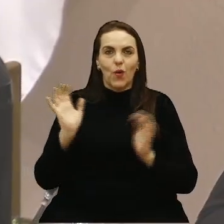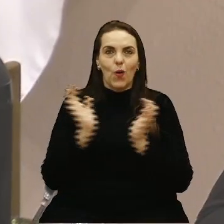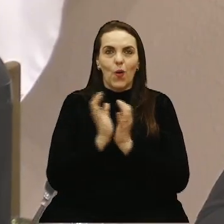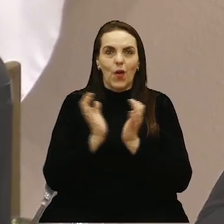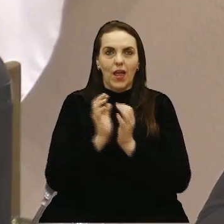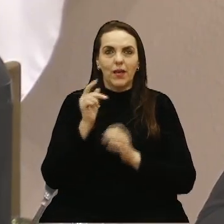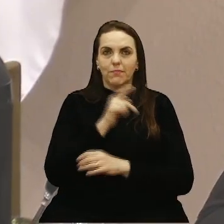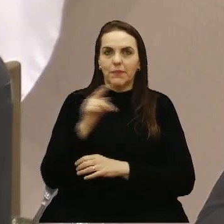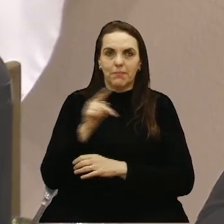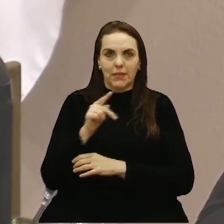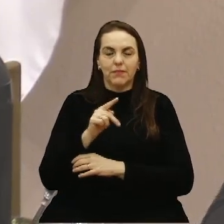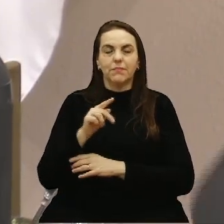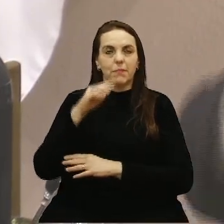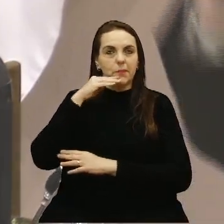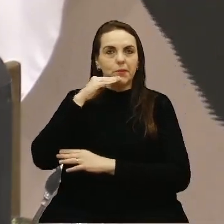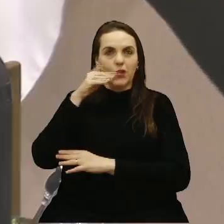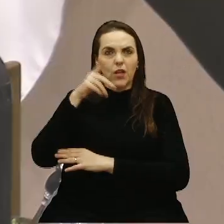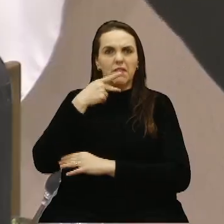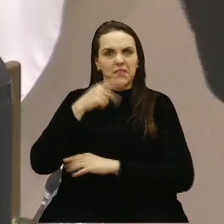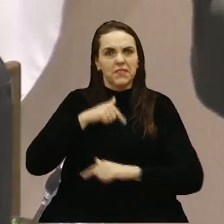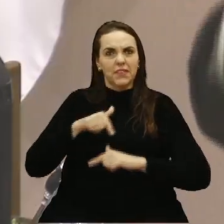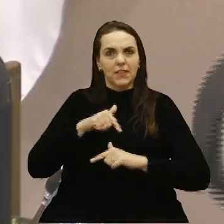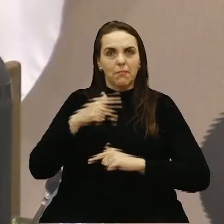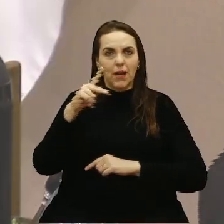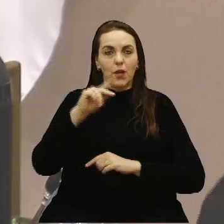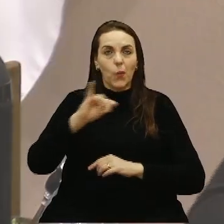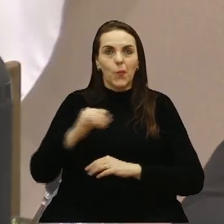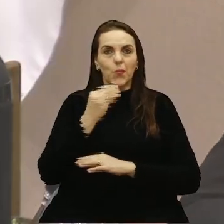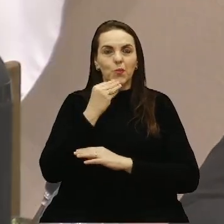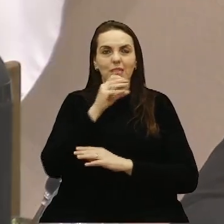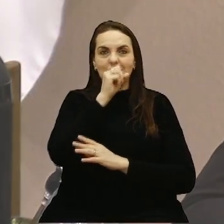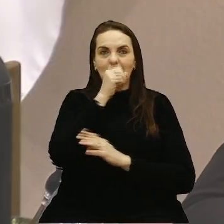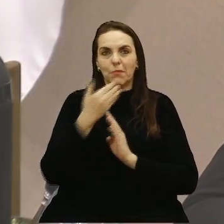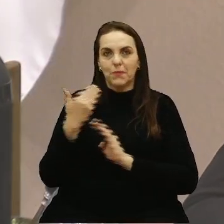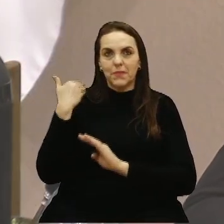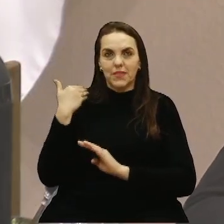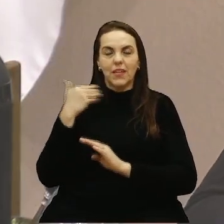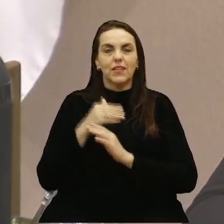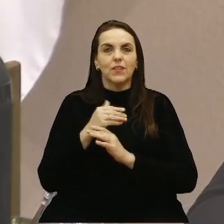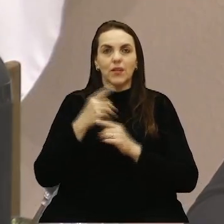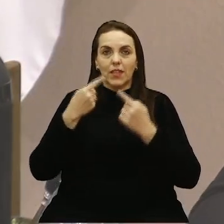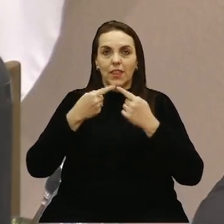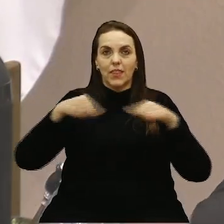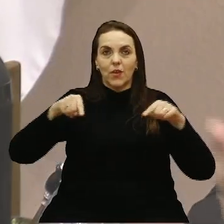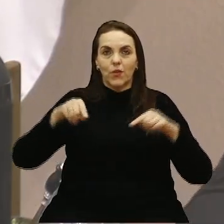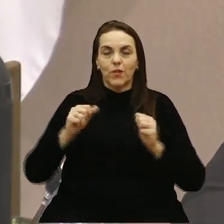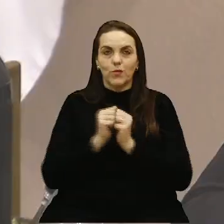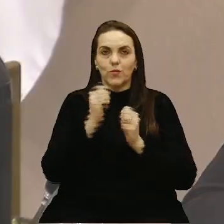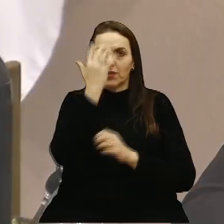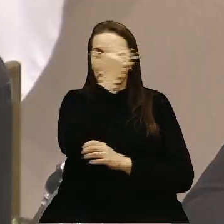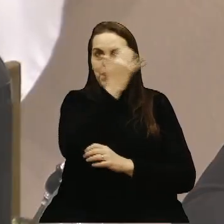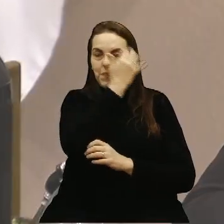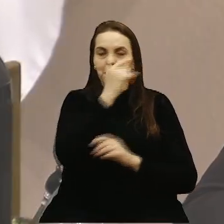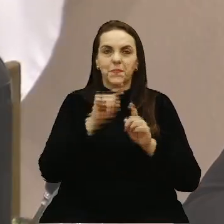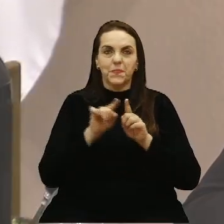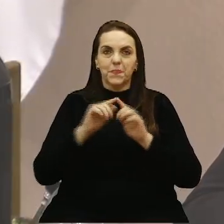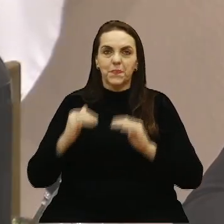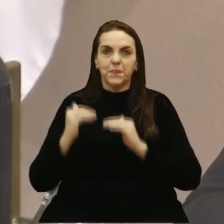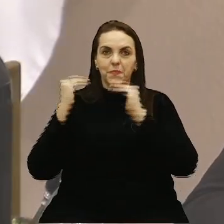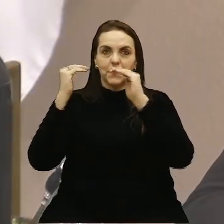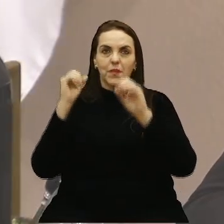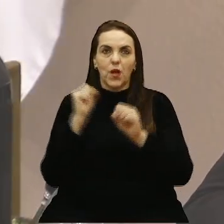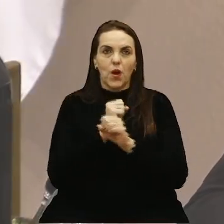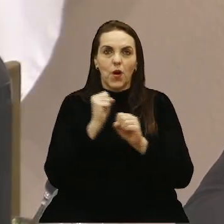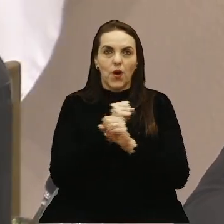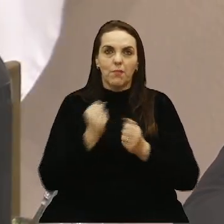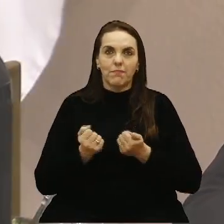progressista Bortola sobre a sua atuação. Inclusive, a gente teve a oportunidade no último sábado de inaugurar junto ao prefeito Adiló e demais autoridades uma obra entregue por